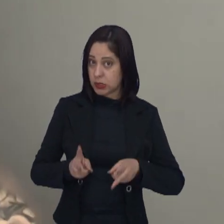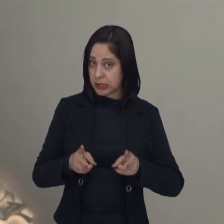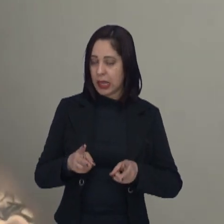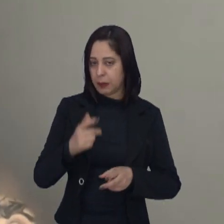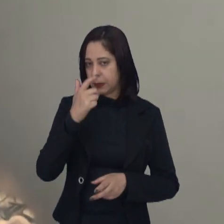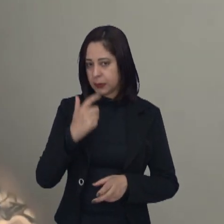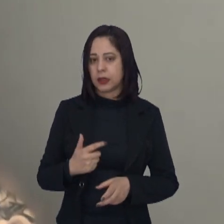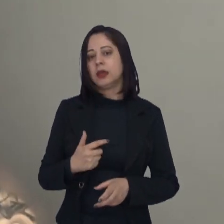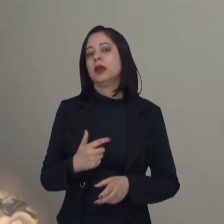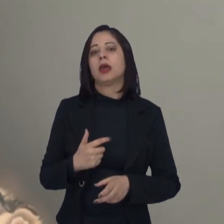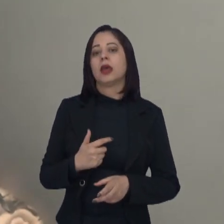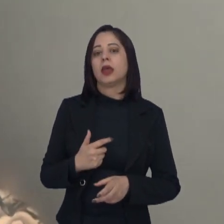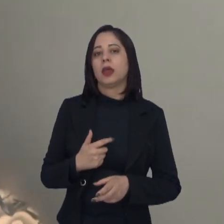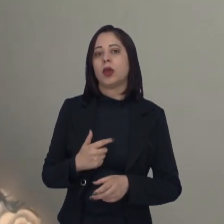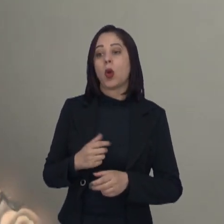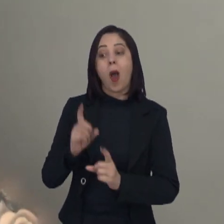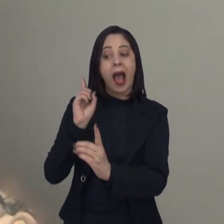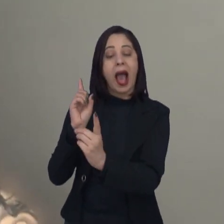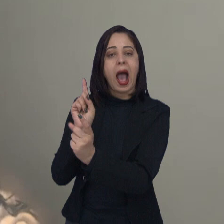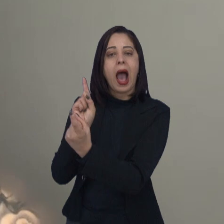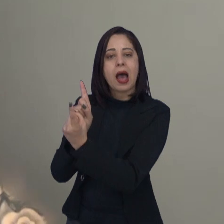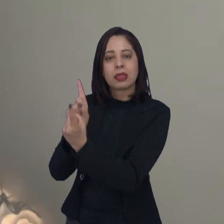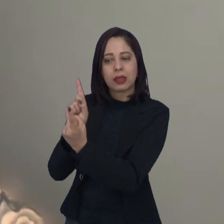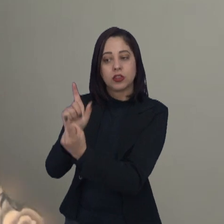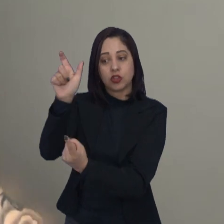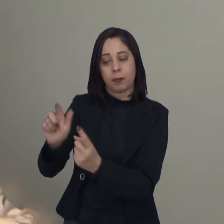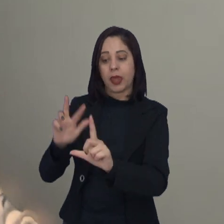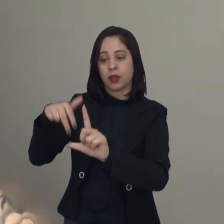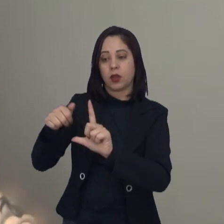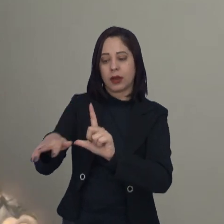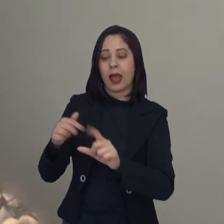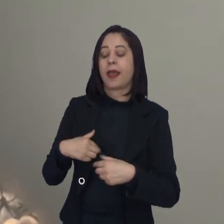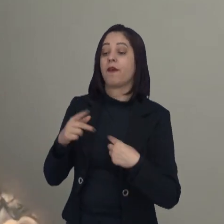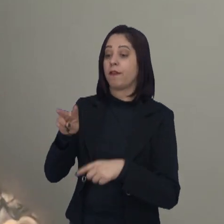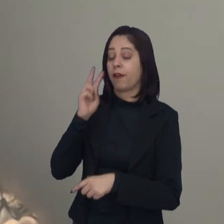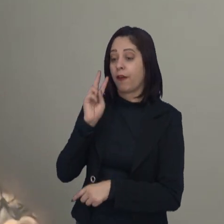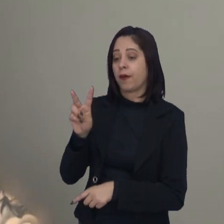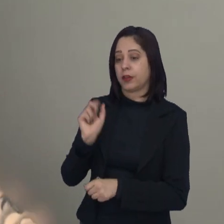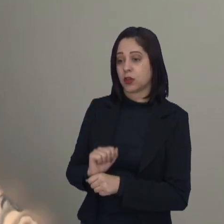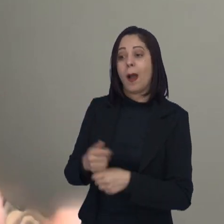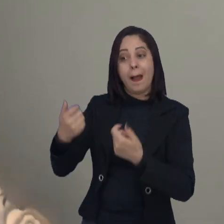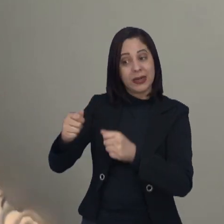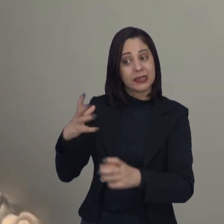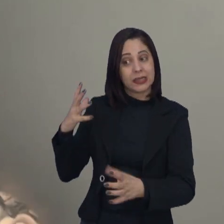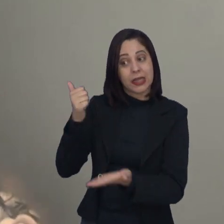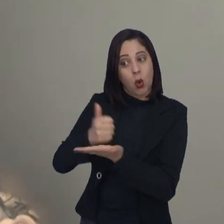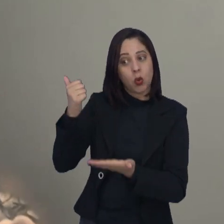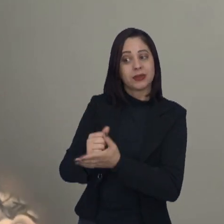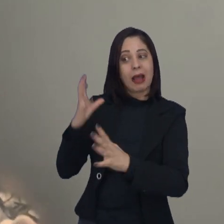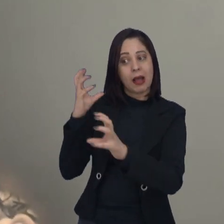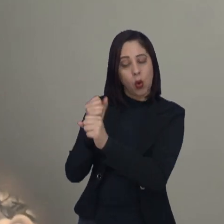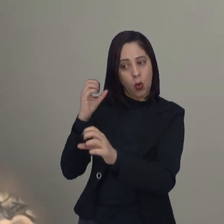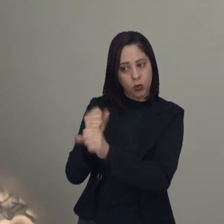lá no escritório para as influências, a gente sempre exige que elas façam acompanhamento com os contadores também. E aí vai mais da